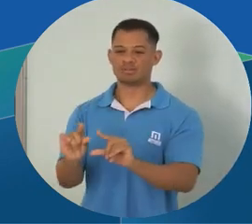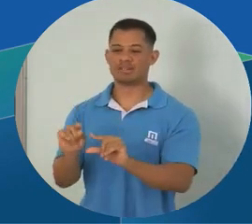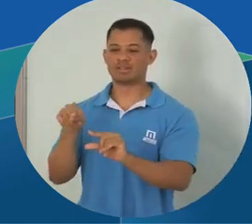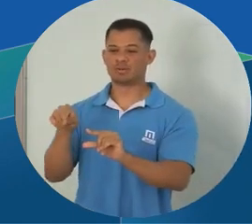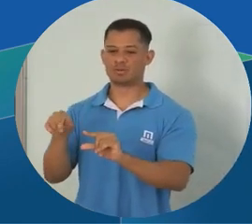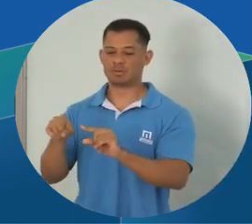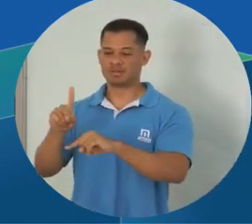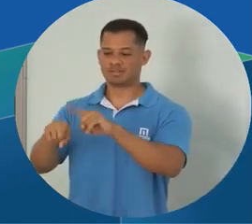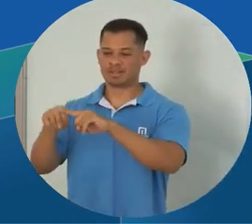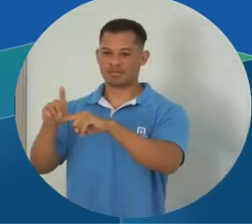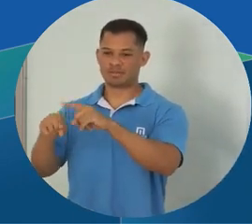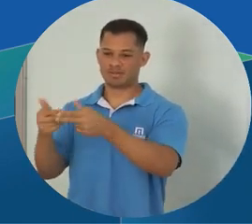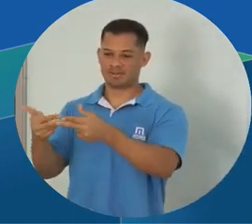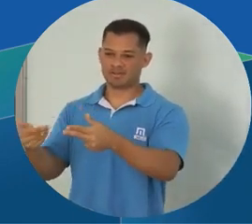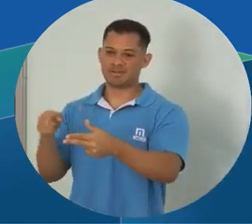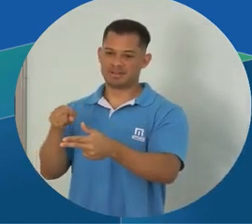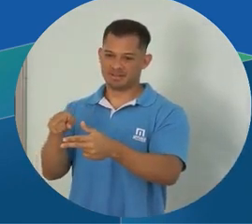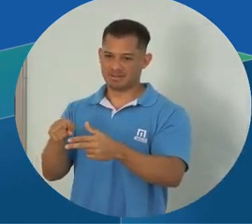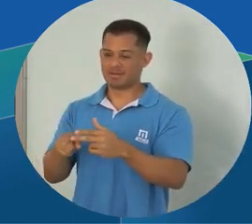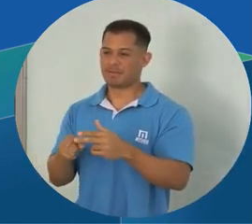materiais atuantes.